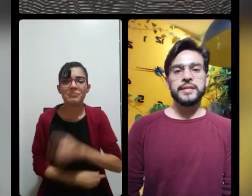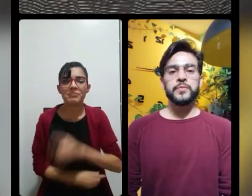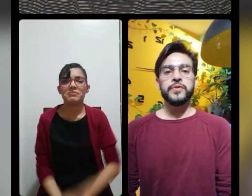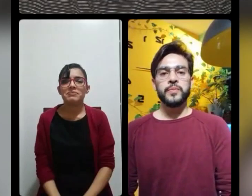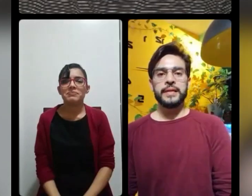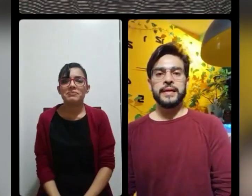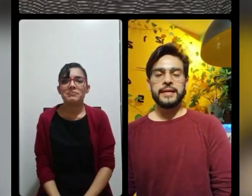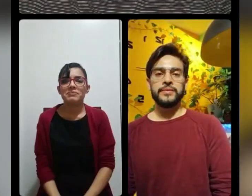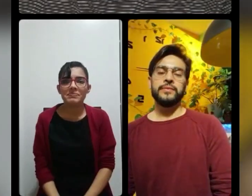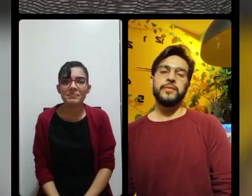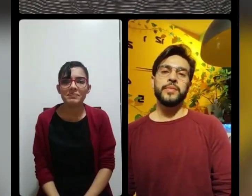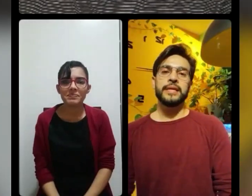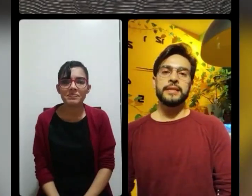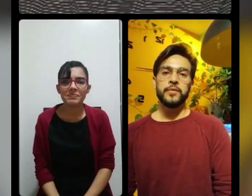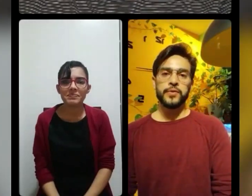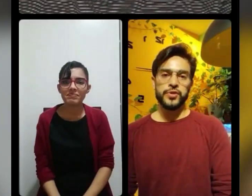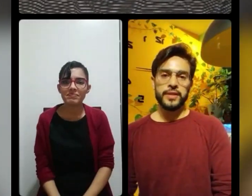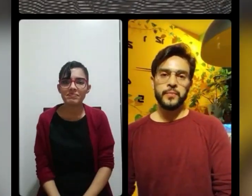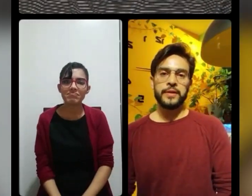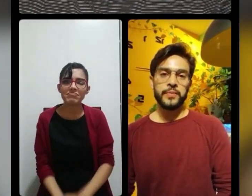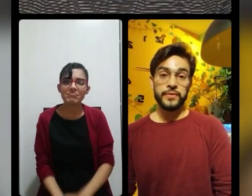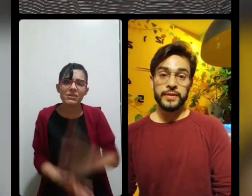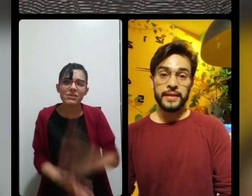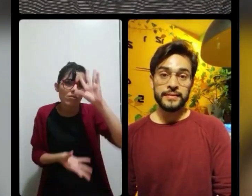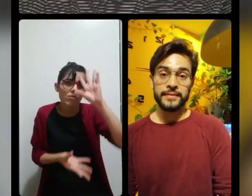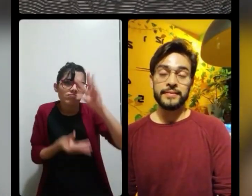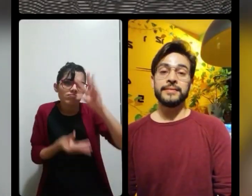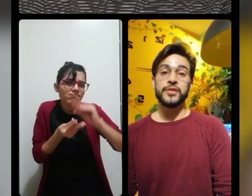Bacana, Vicente. Muito obrigado. Obrigado ao projeto